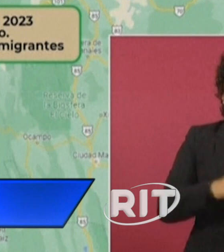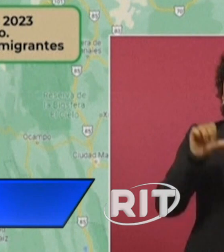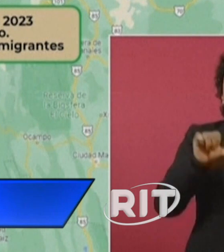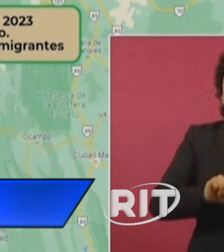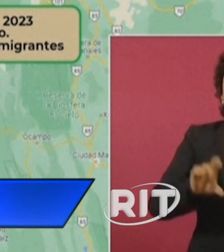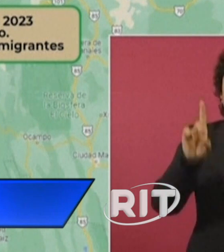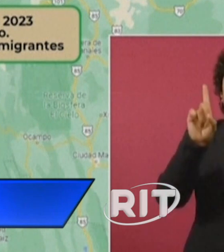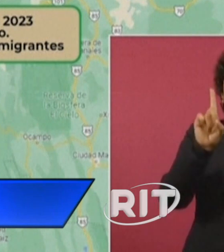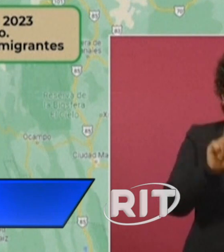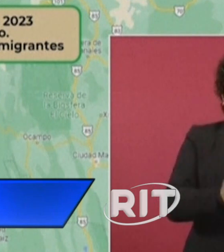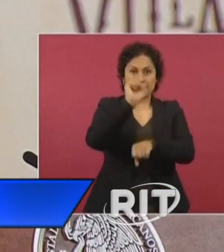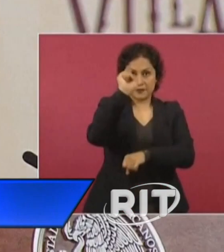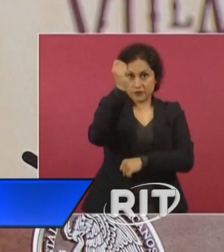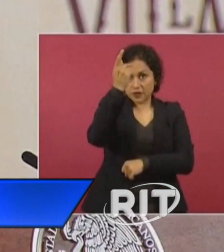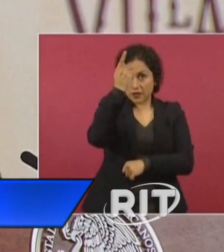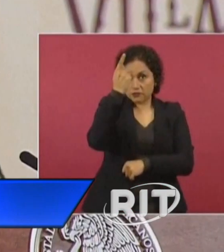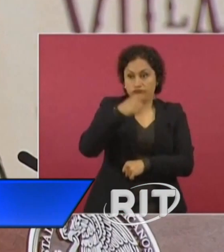Venezuela, Honduras e Haiti.